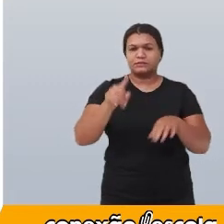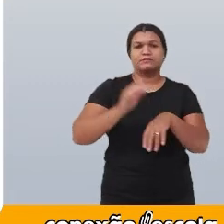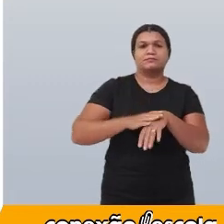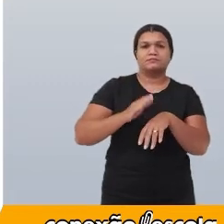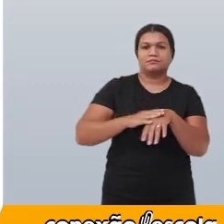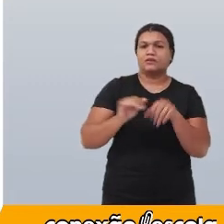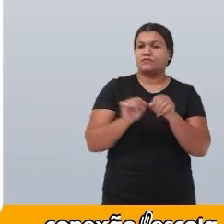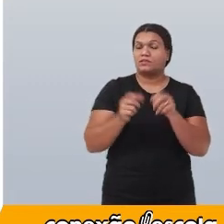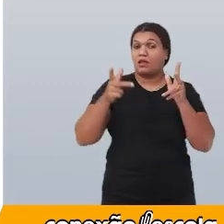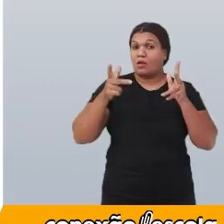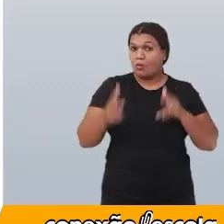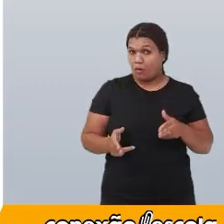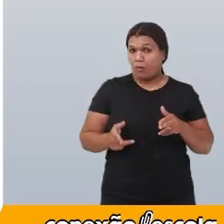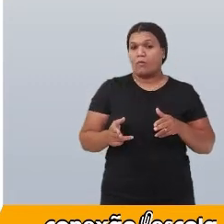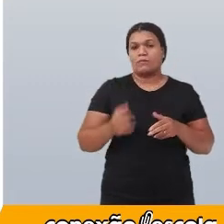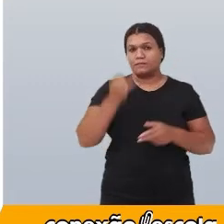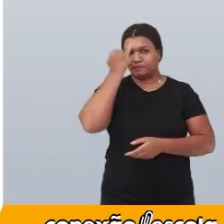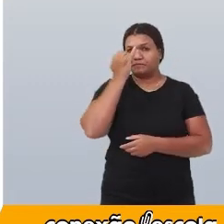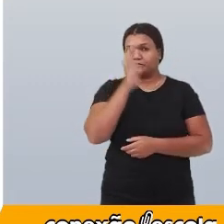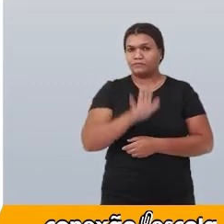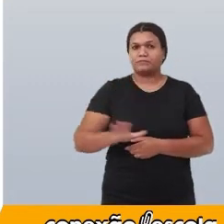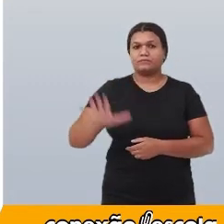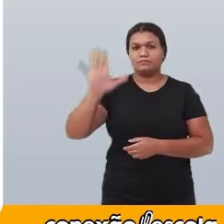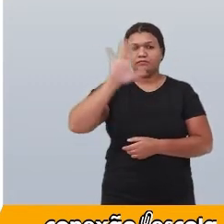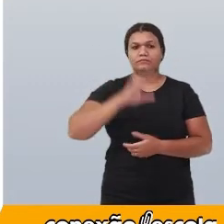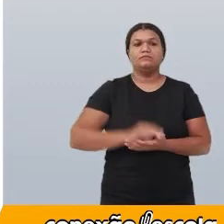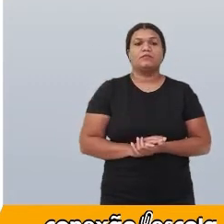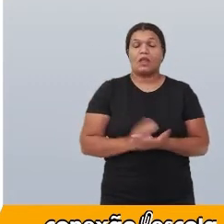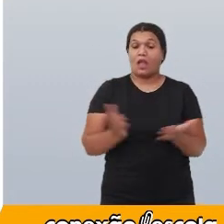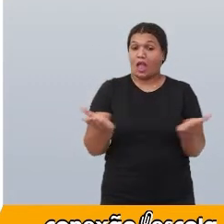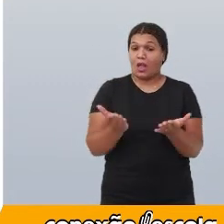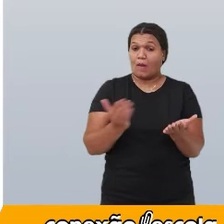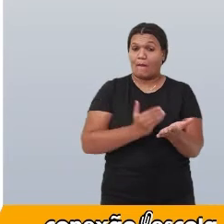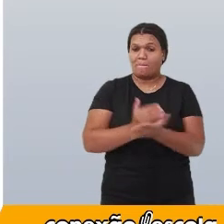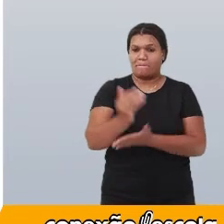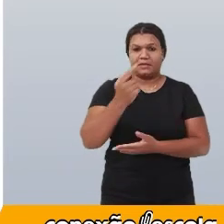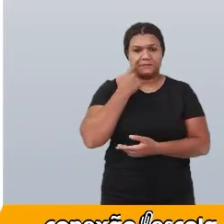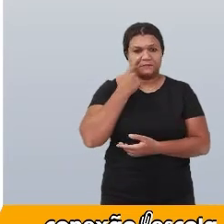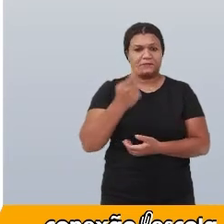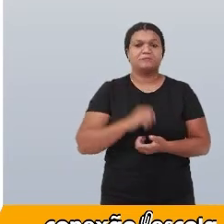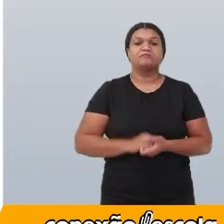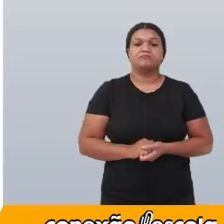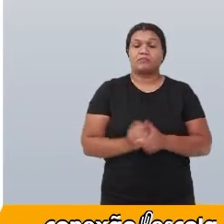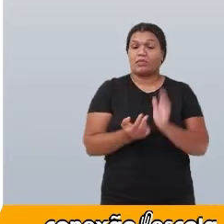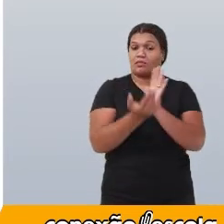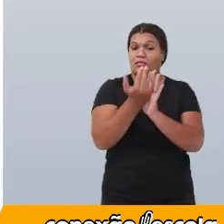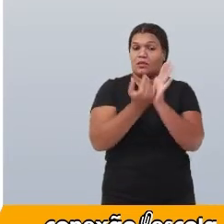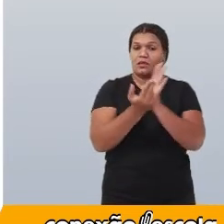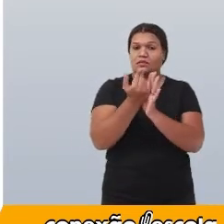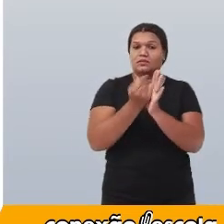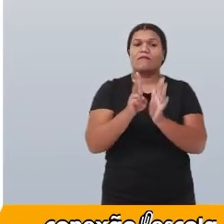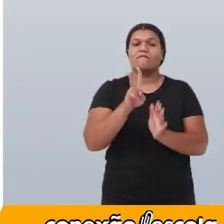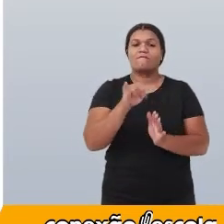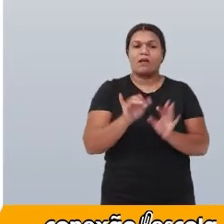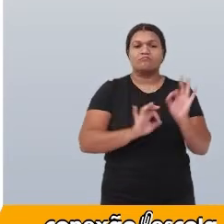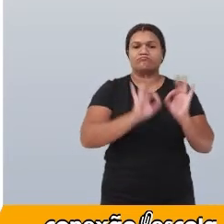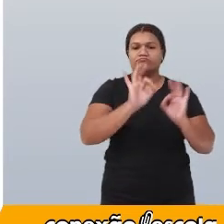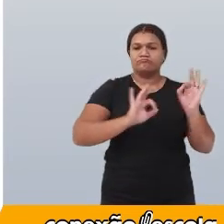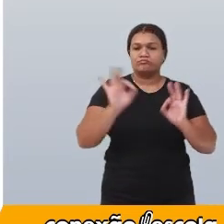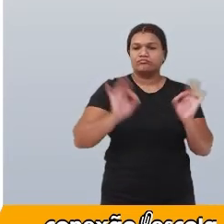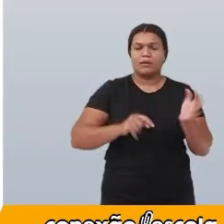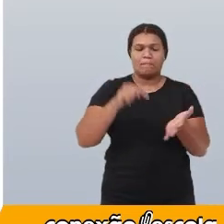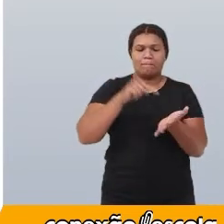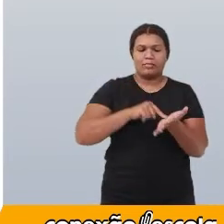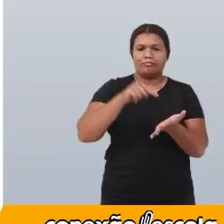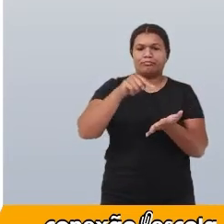construa da mesma forma a figura a partir de agora. O nosso desenho vai se formar apertando